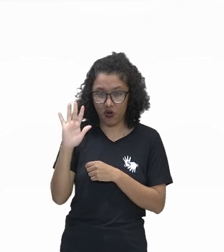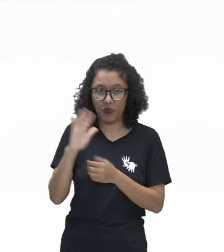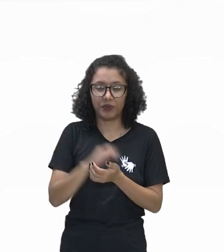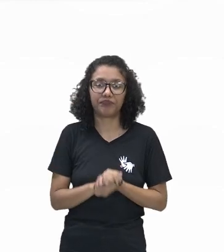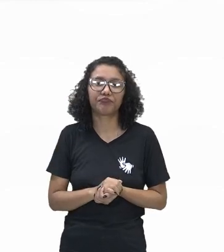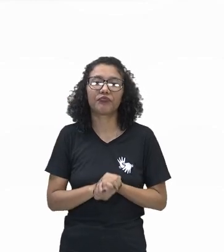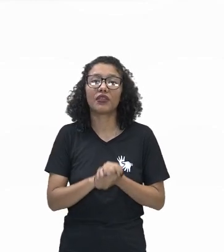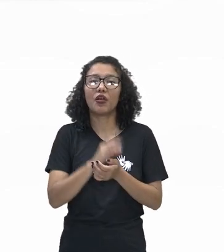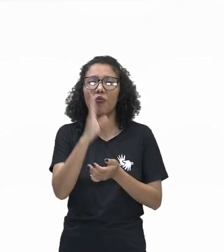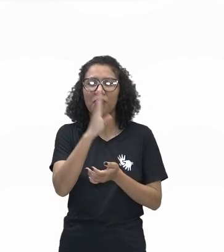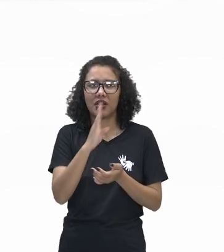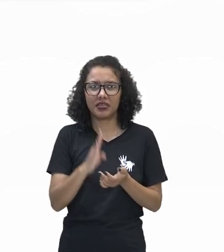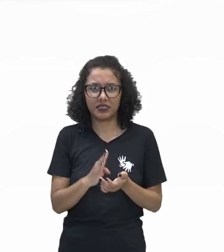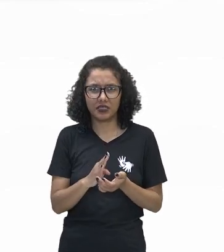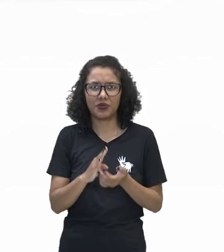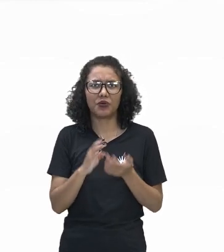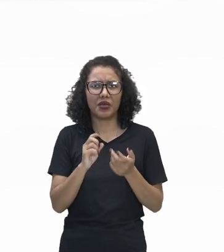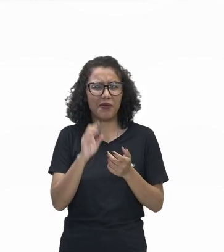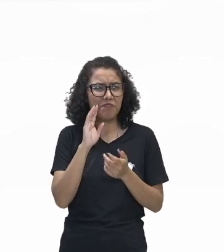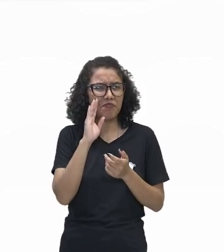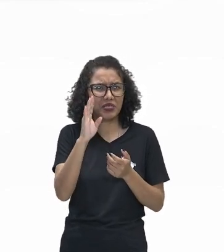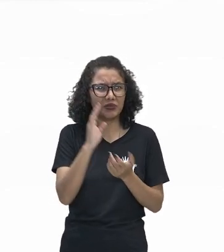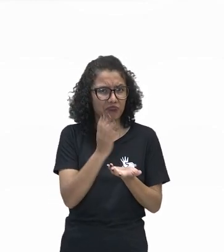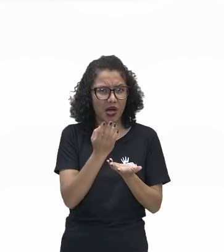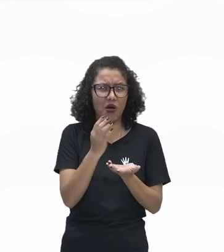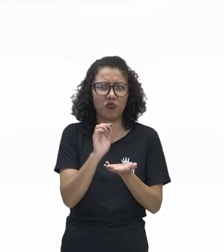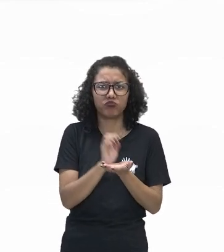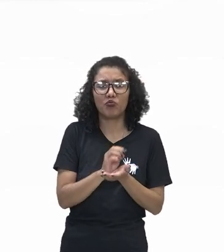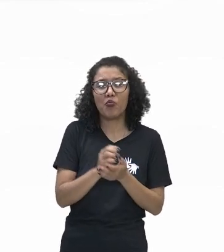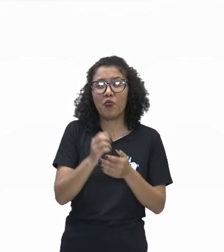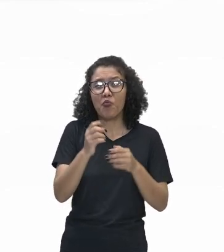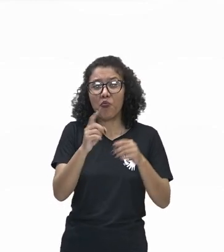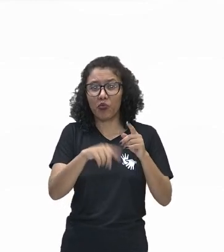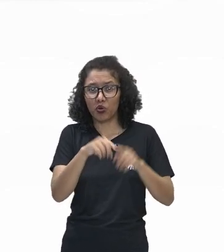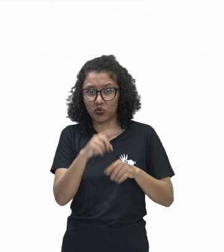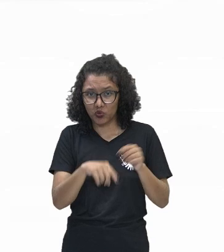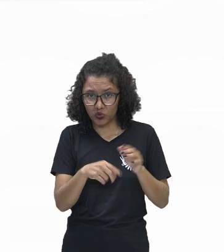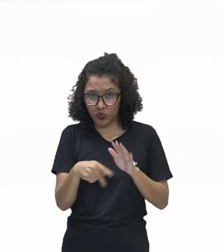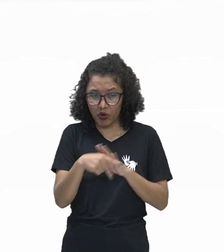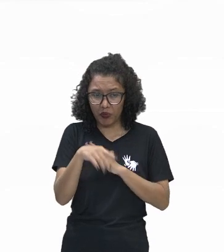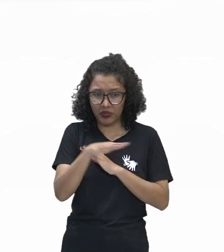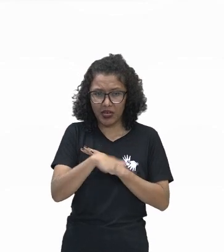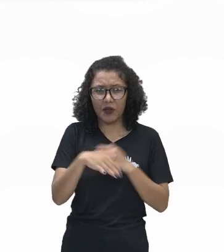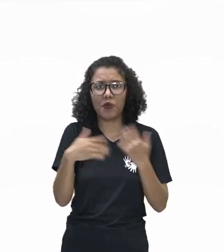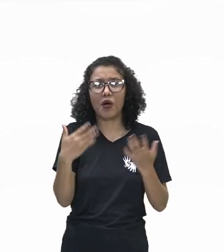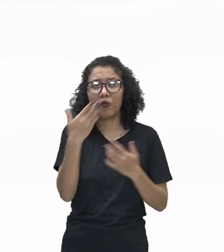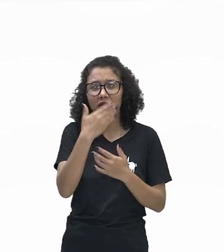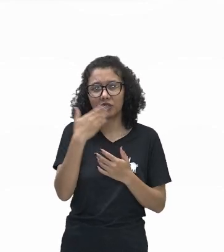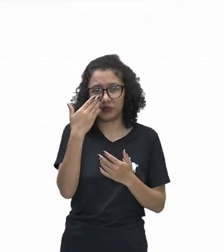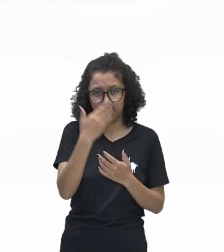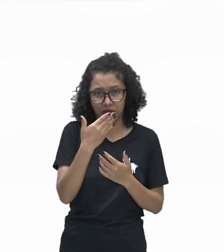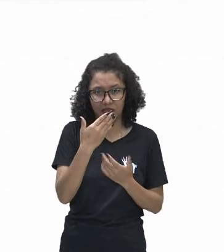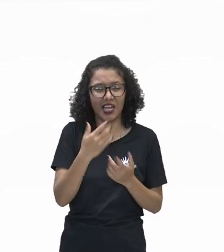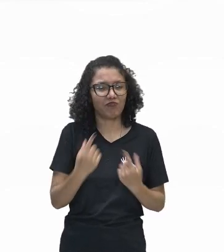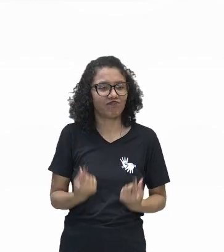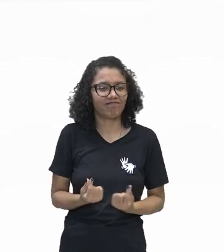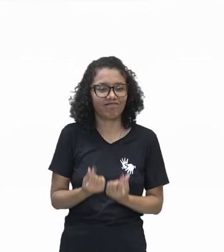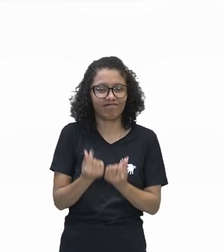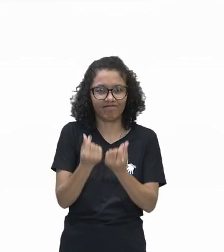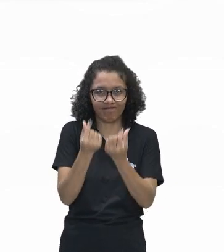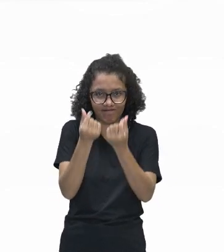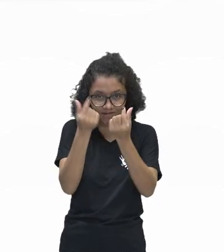tornou um grande exportador de produtos tropicais, especialmente o açúcar, que era um dos bens mais lucrativos do